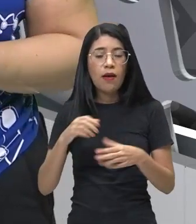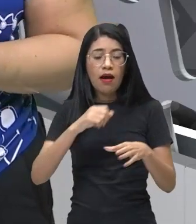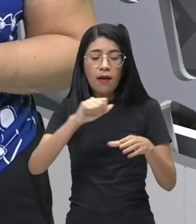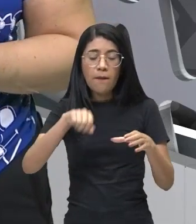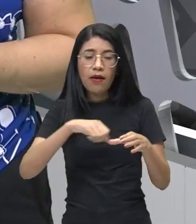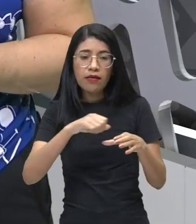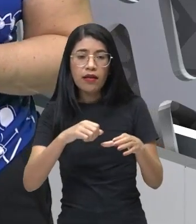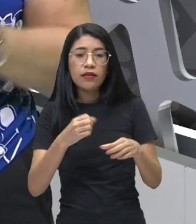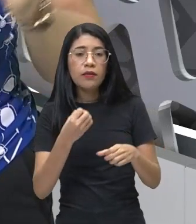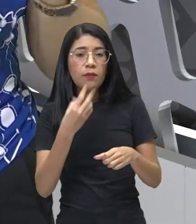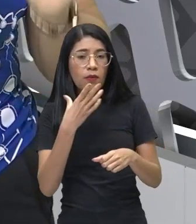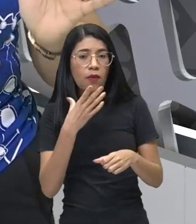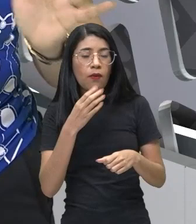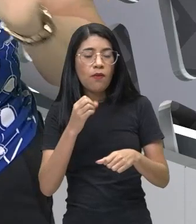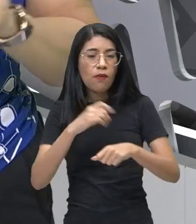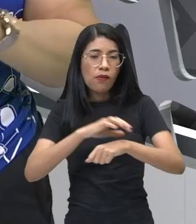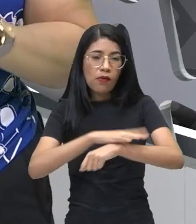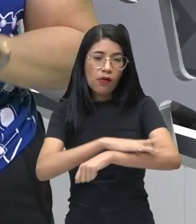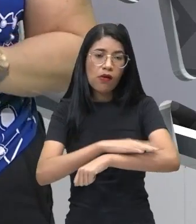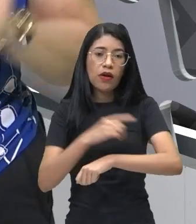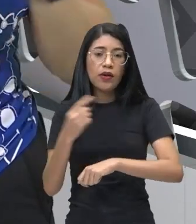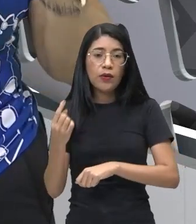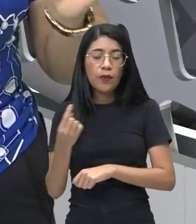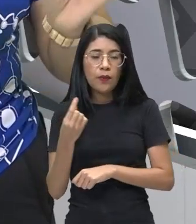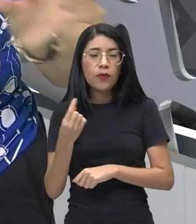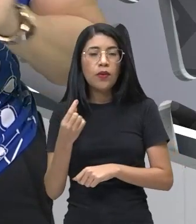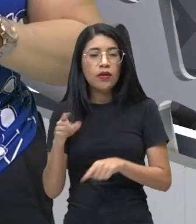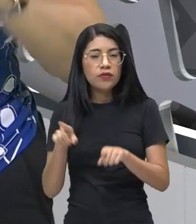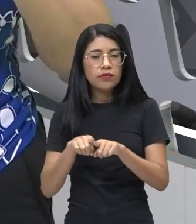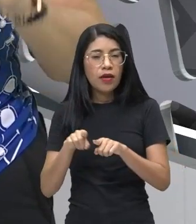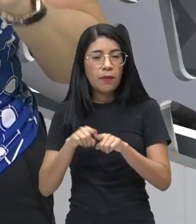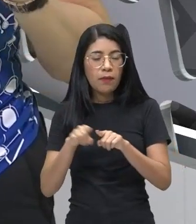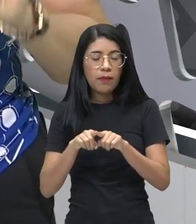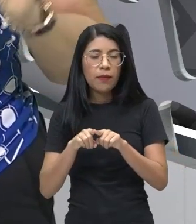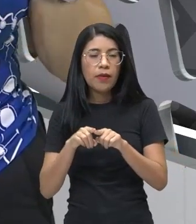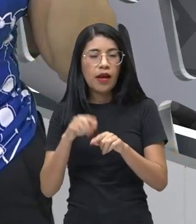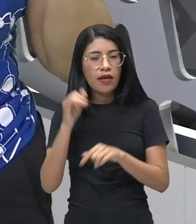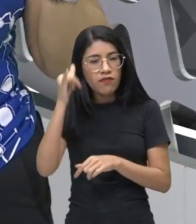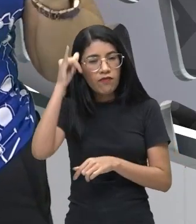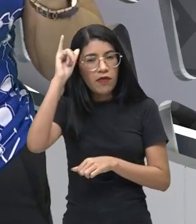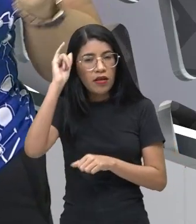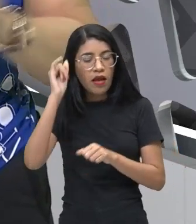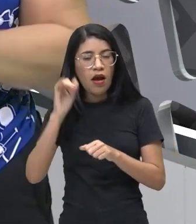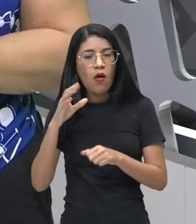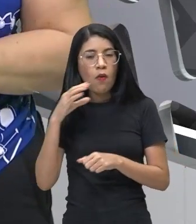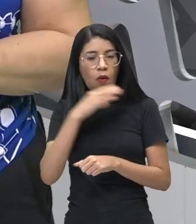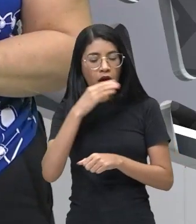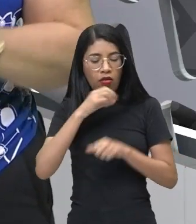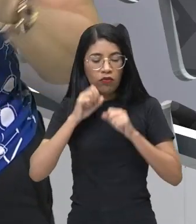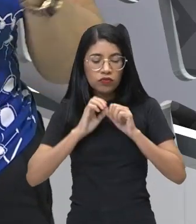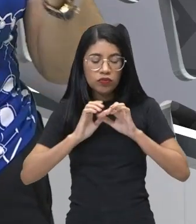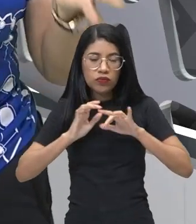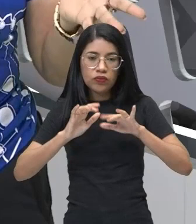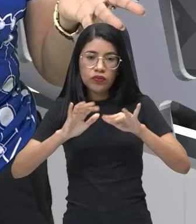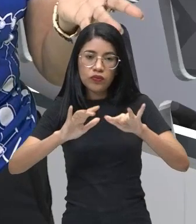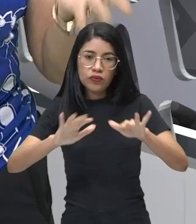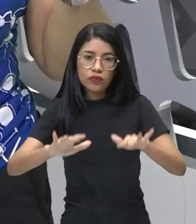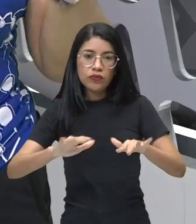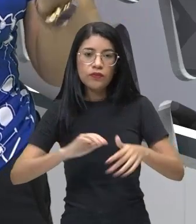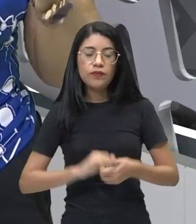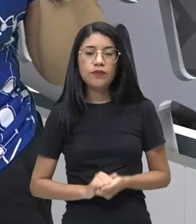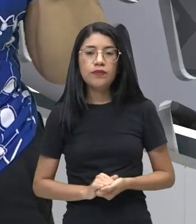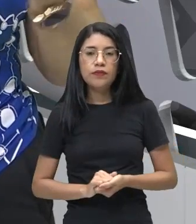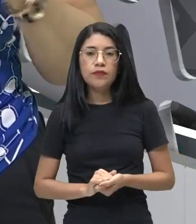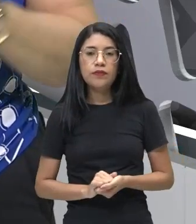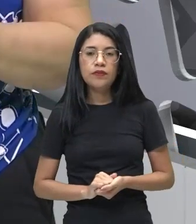um isolante térmico, para que não ocorra aí a propagação de calor envolvendo a condução.